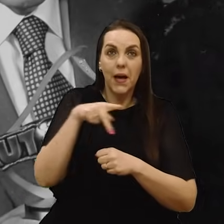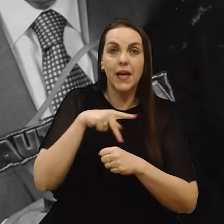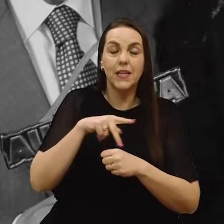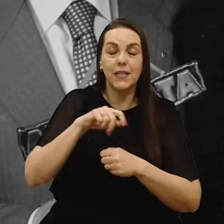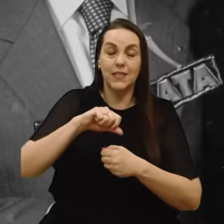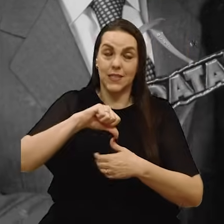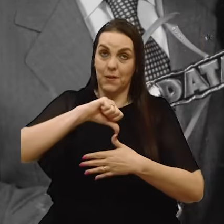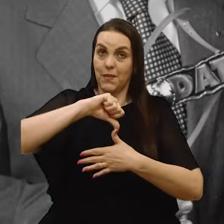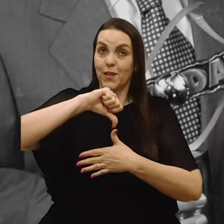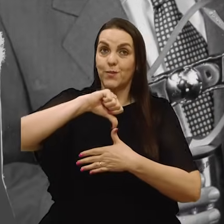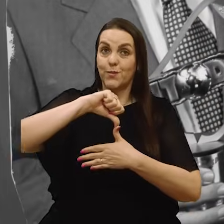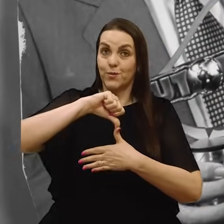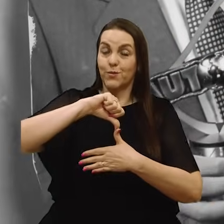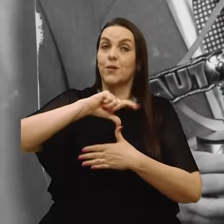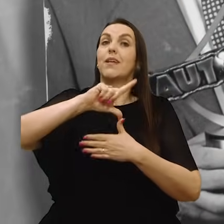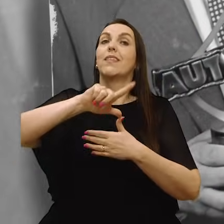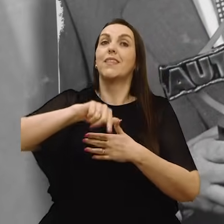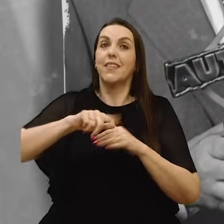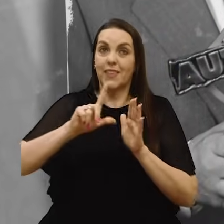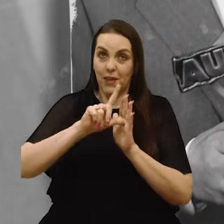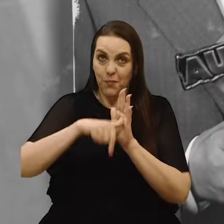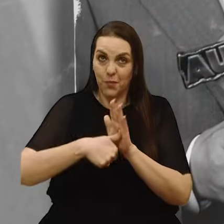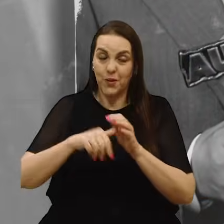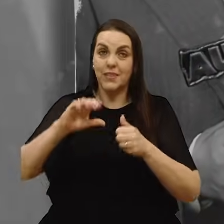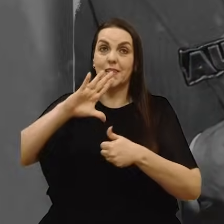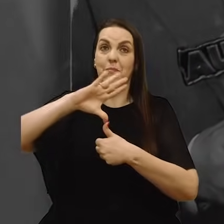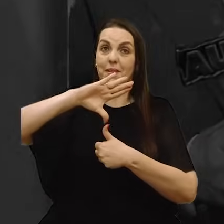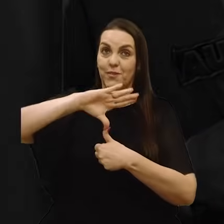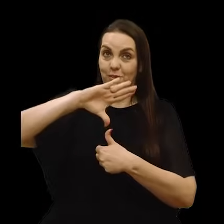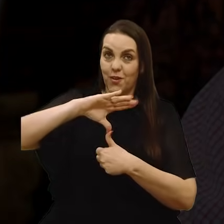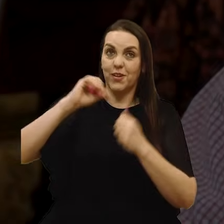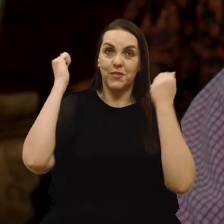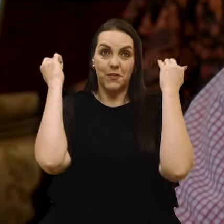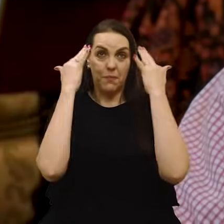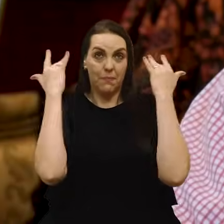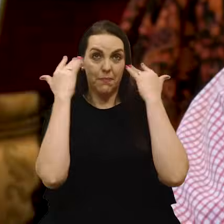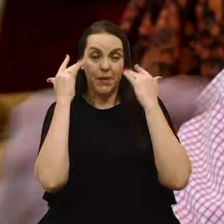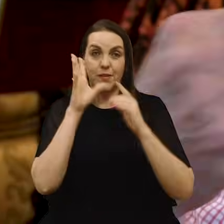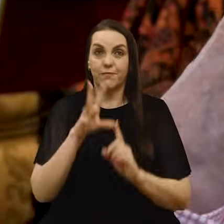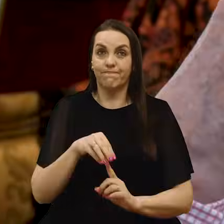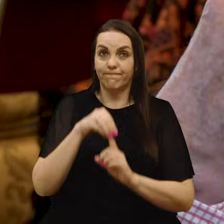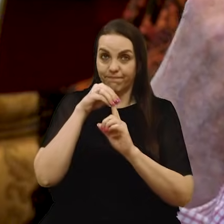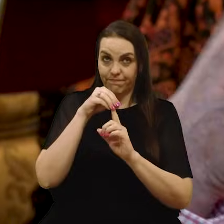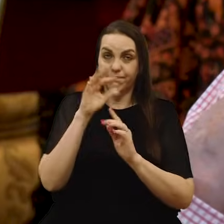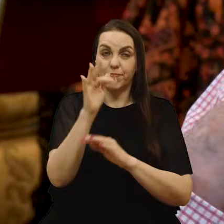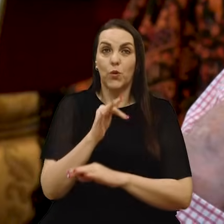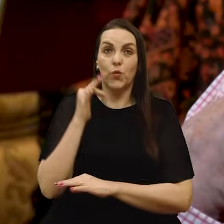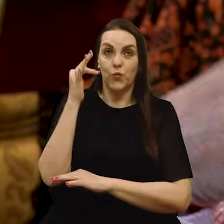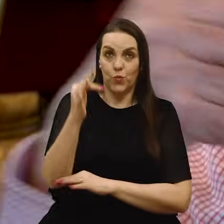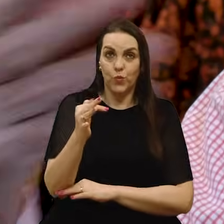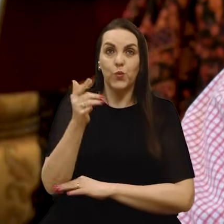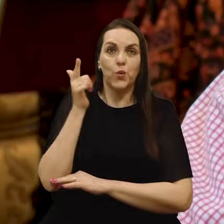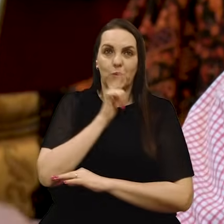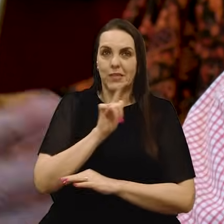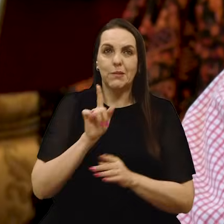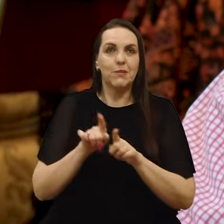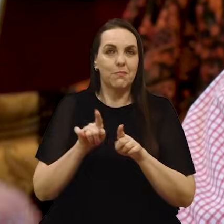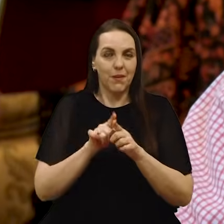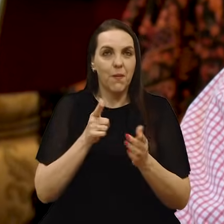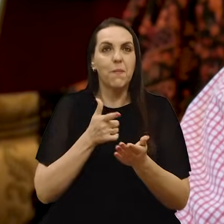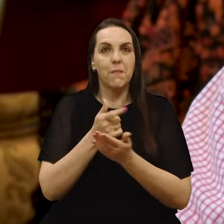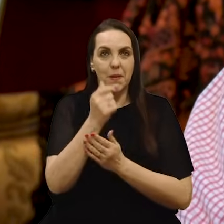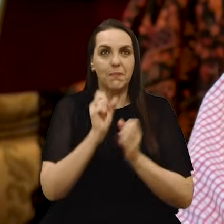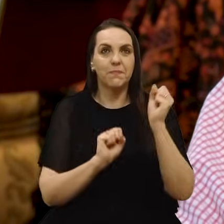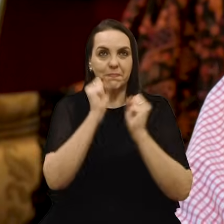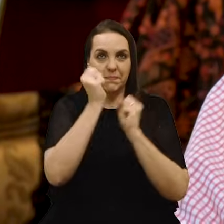aos países aqui sul-americanos, depois norte-americanos, o México principalmente, onde no